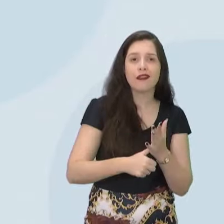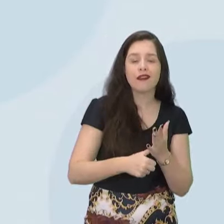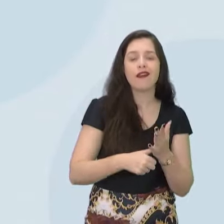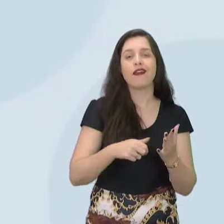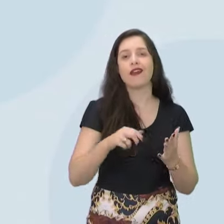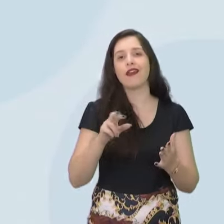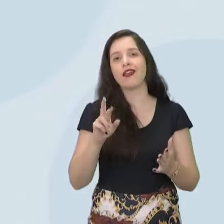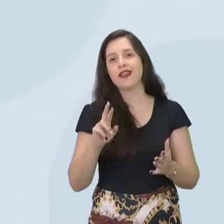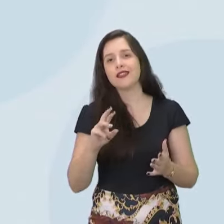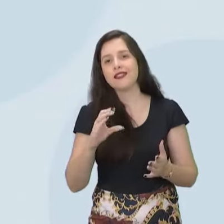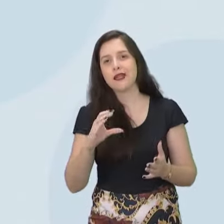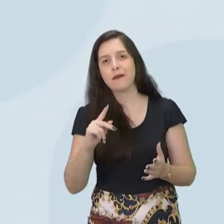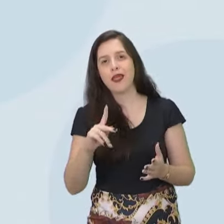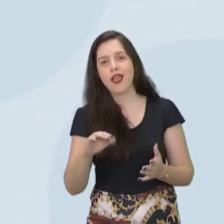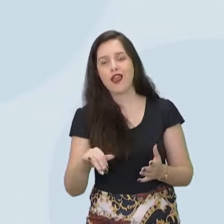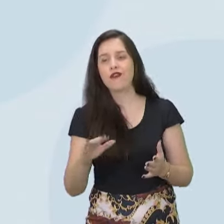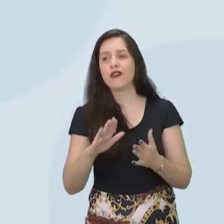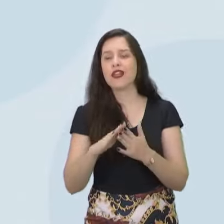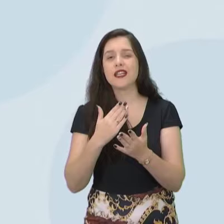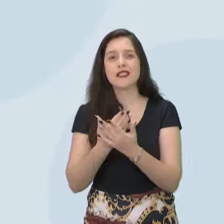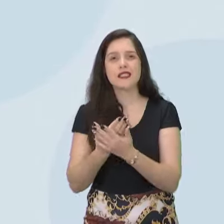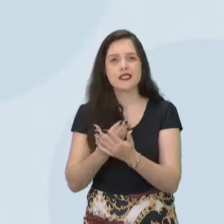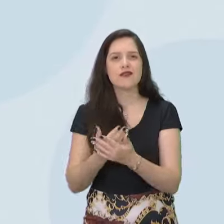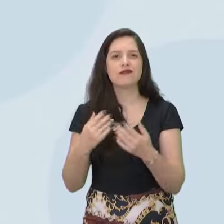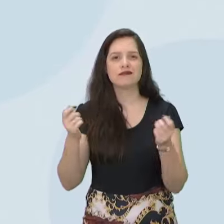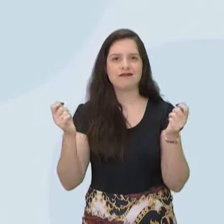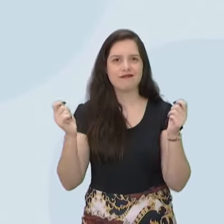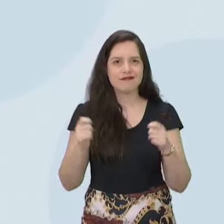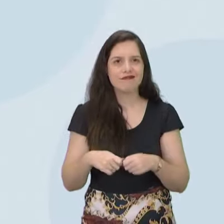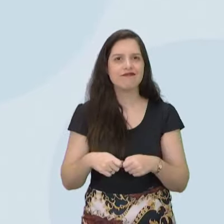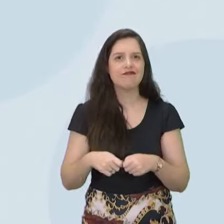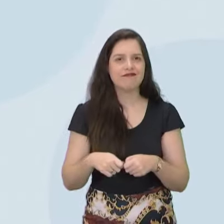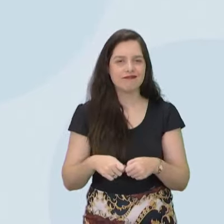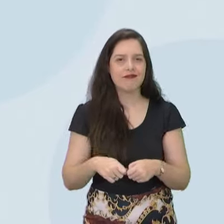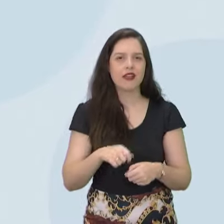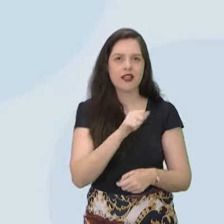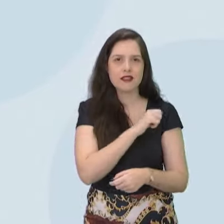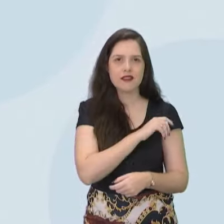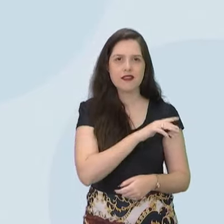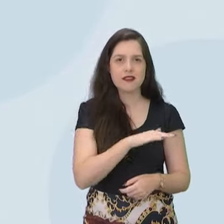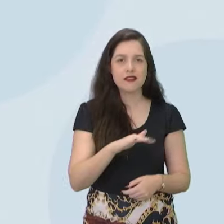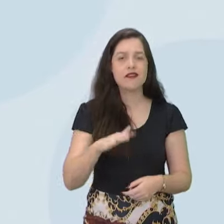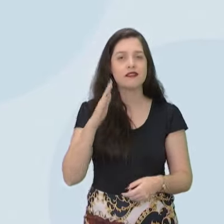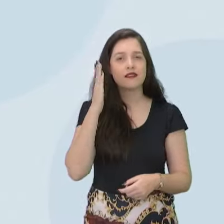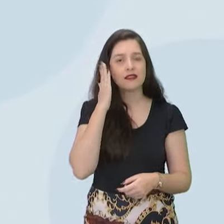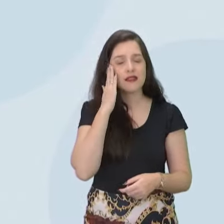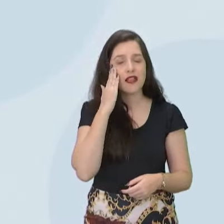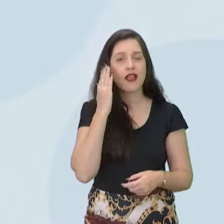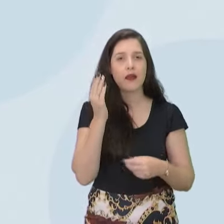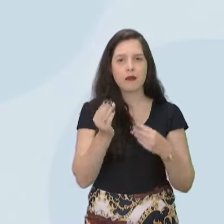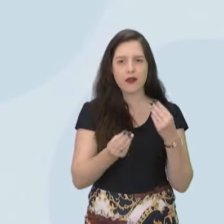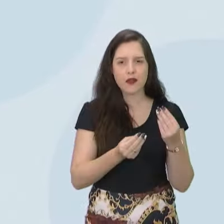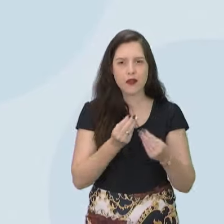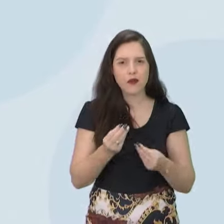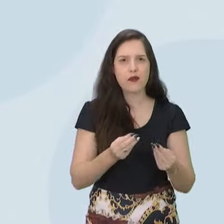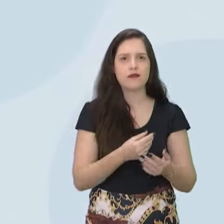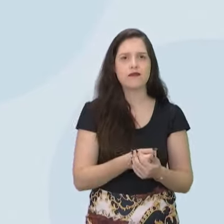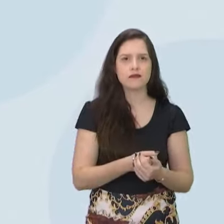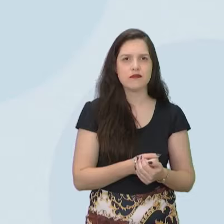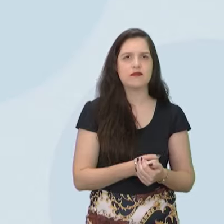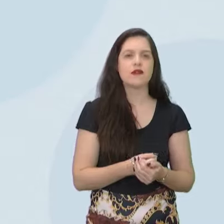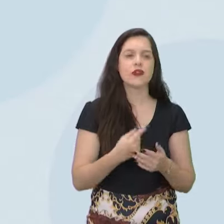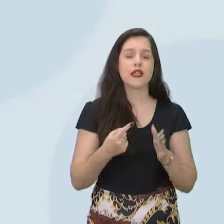próprio RA da escola, né, para que serve isso? E deixar que os estudantes falem para a gente, né, para que serve aí os números